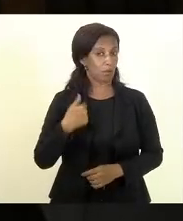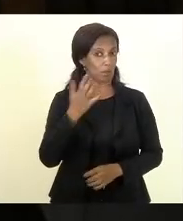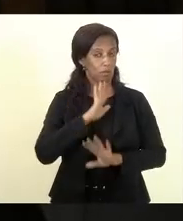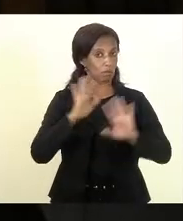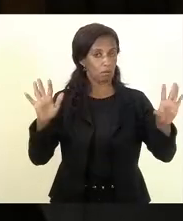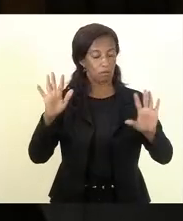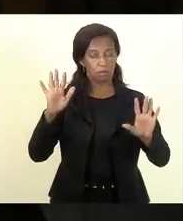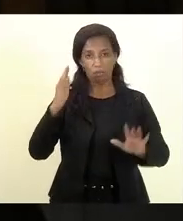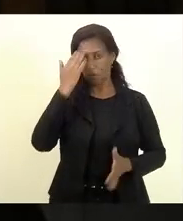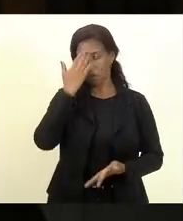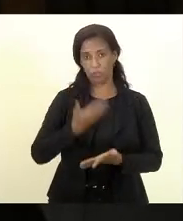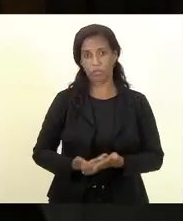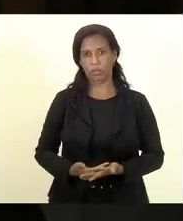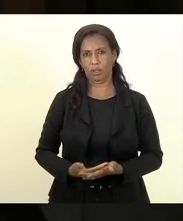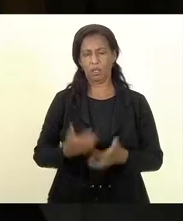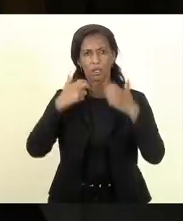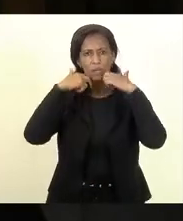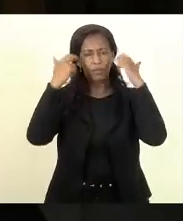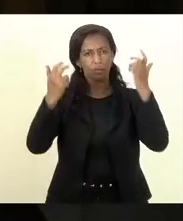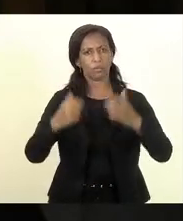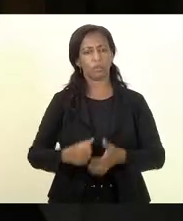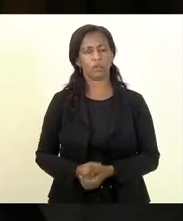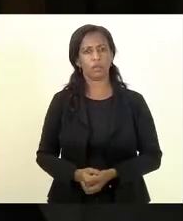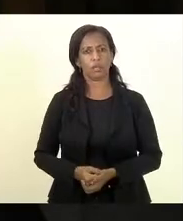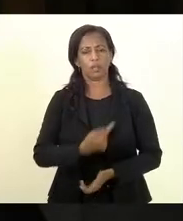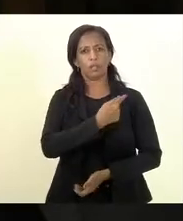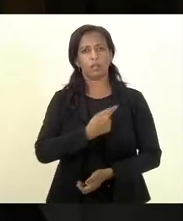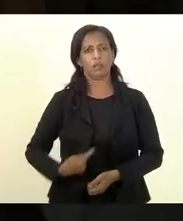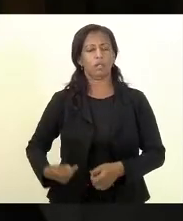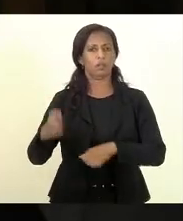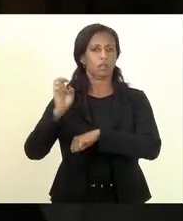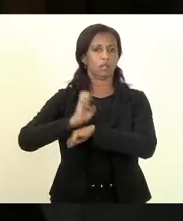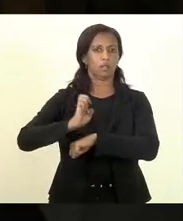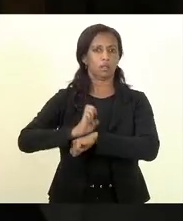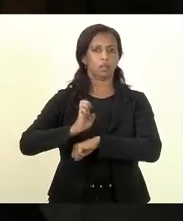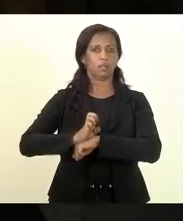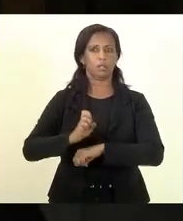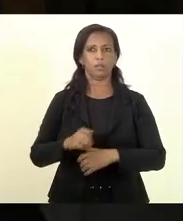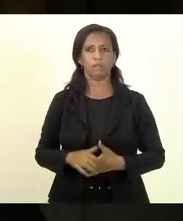acreditar. É uma vergonha para o governo do Estado.